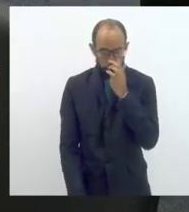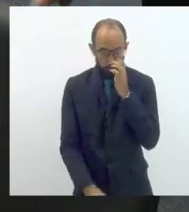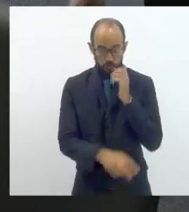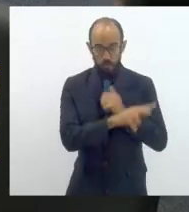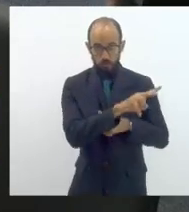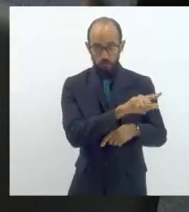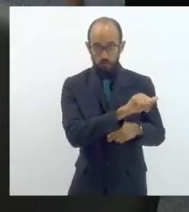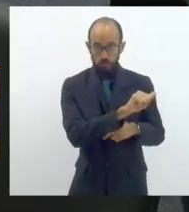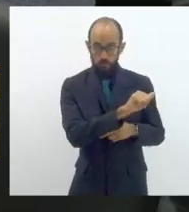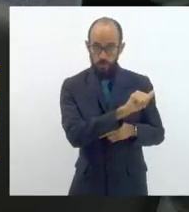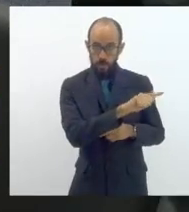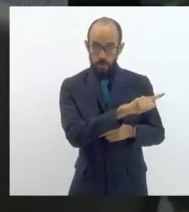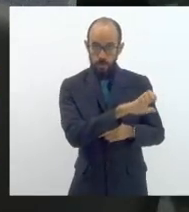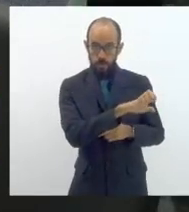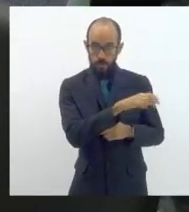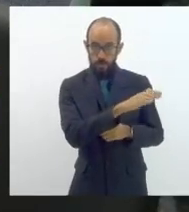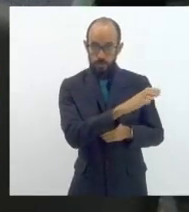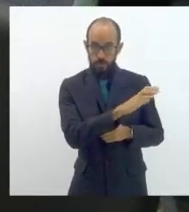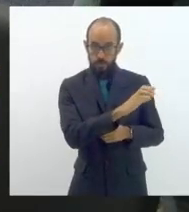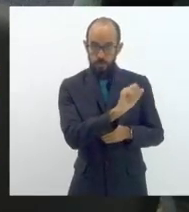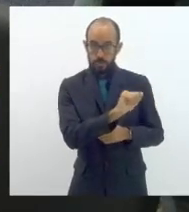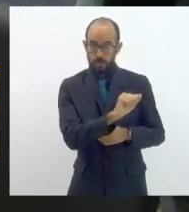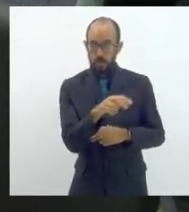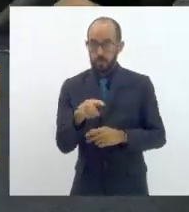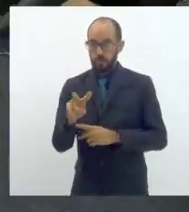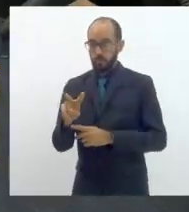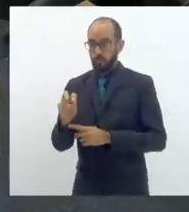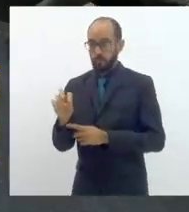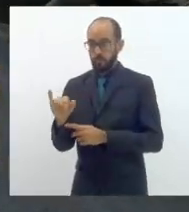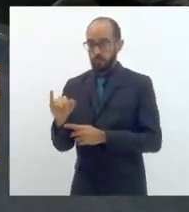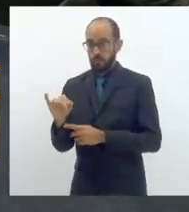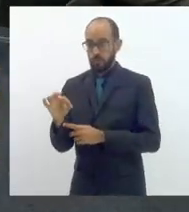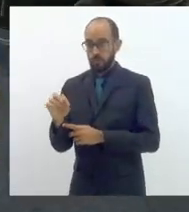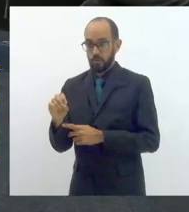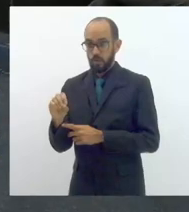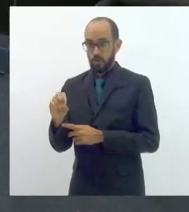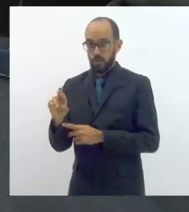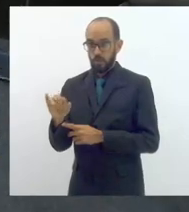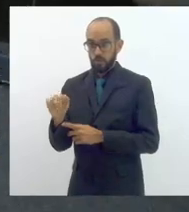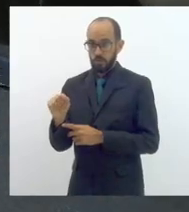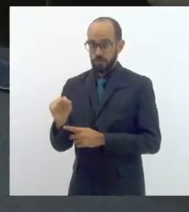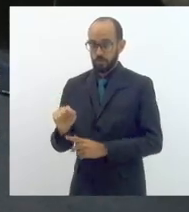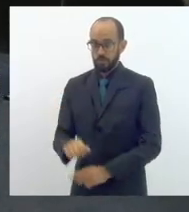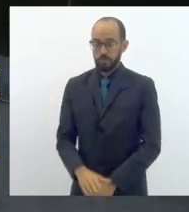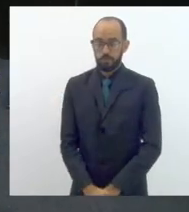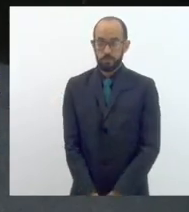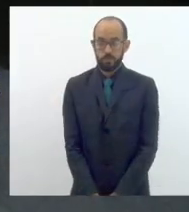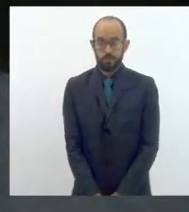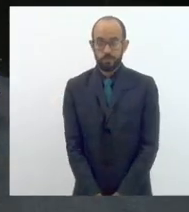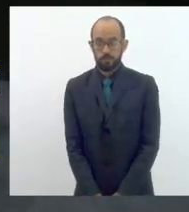Valença, Aline Vitória Pereira de Souza Nascimento.